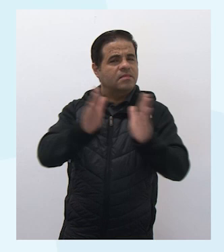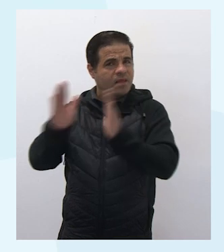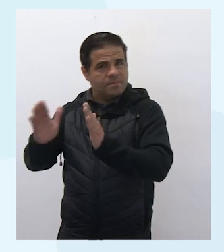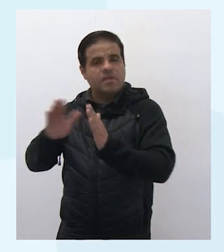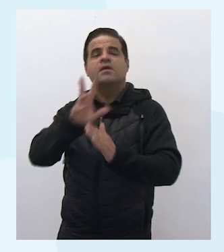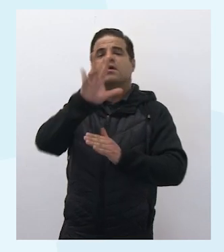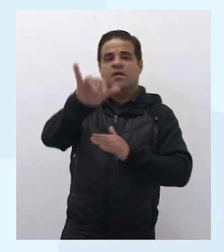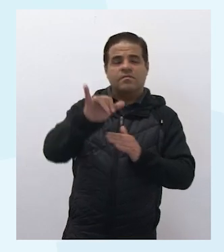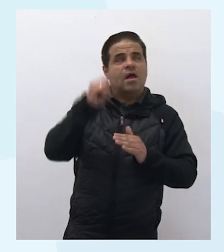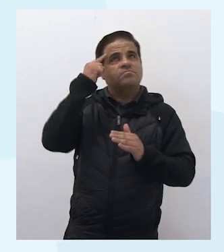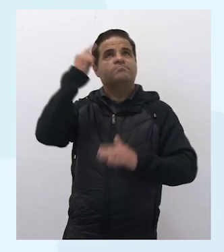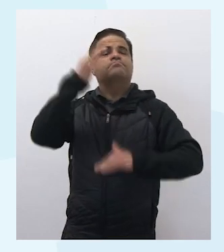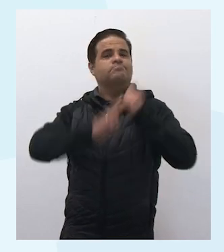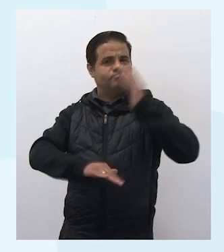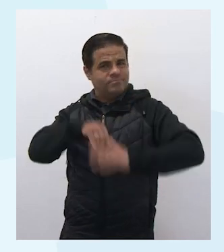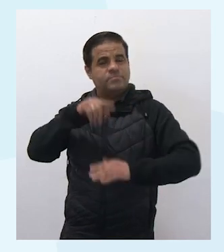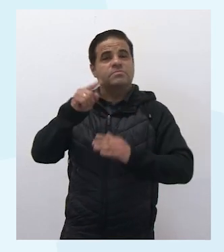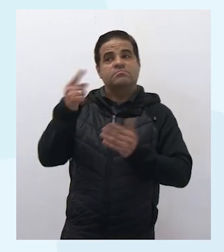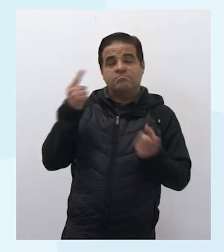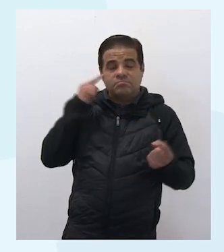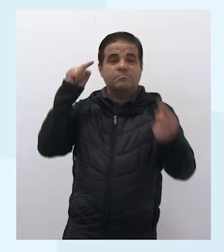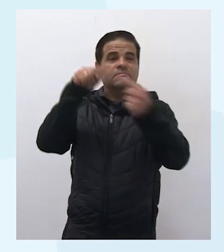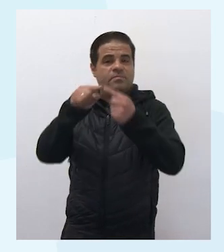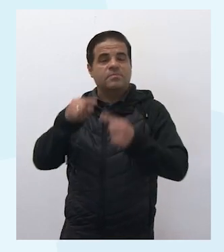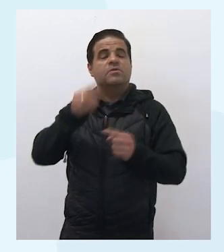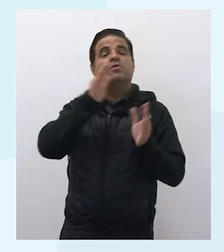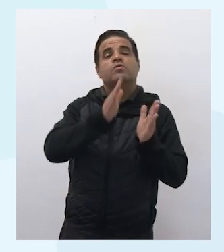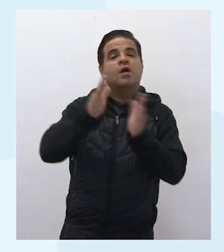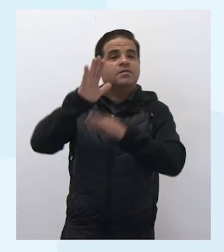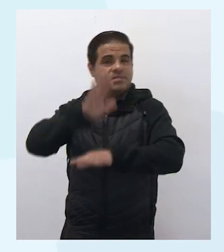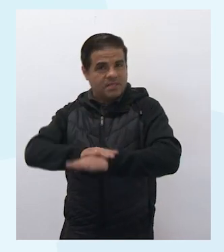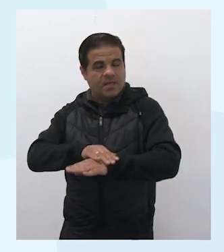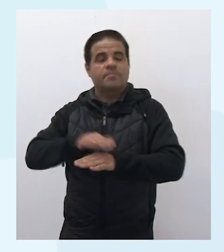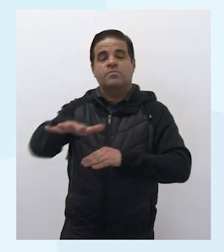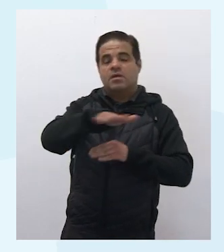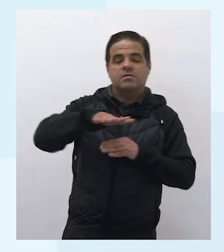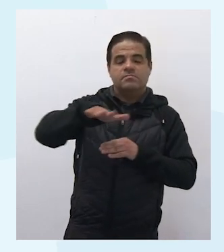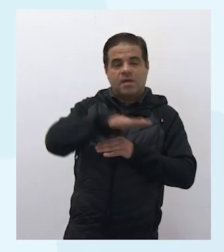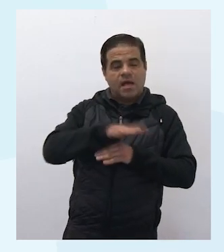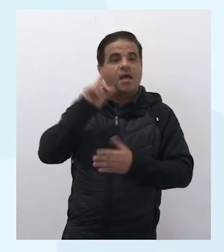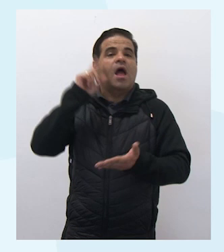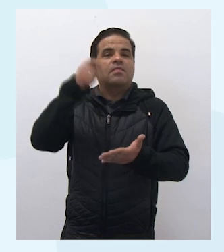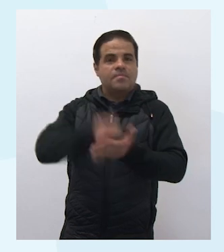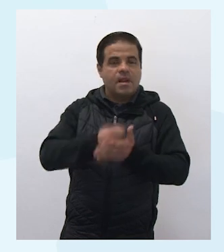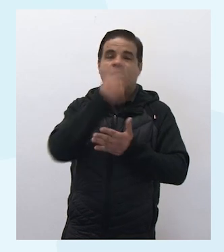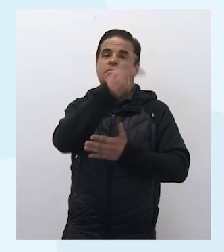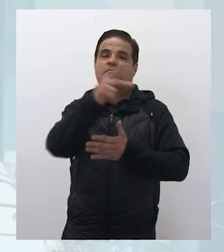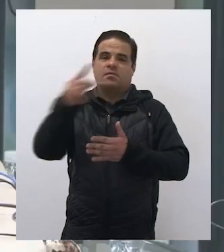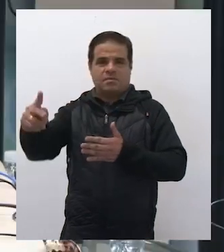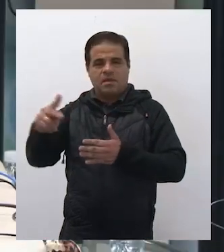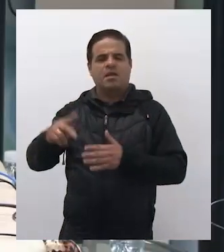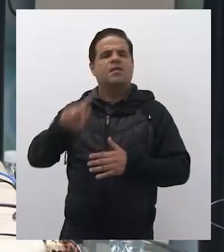ele vai ser executado de acordo com os tempos e espaços determinados para ele. E aí nós vamos para o